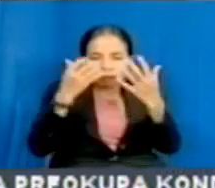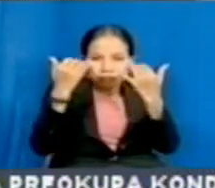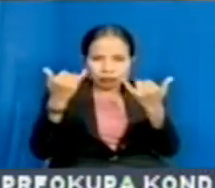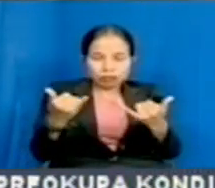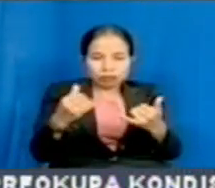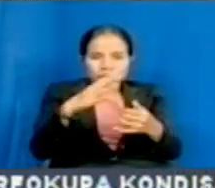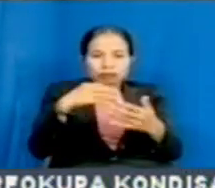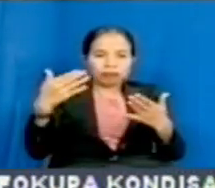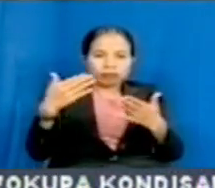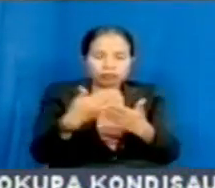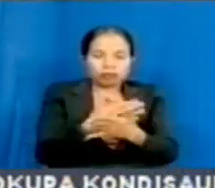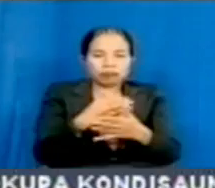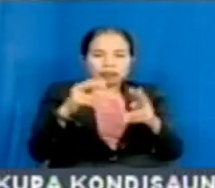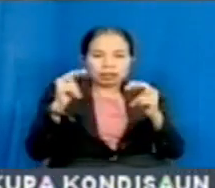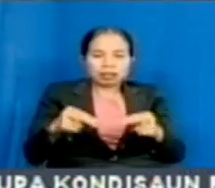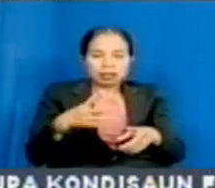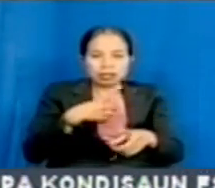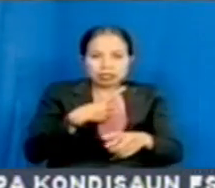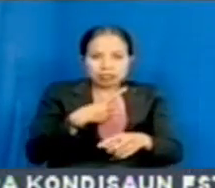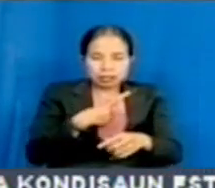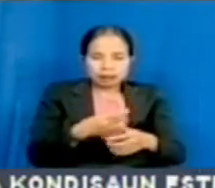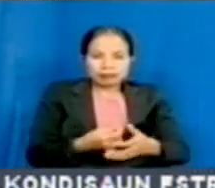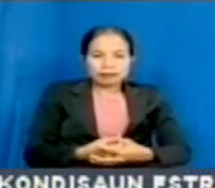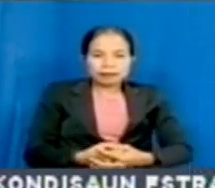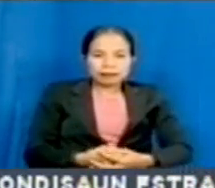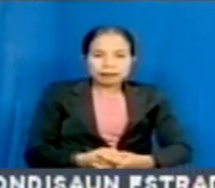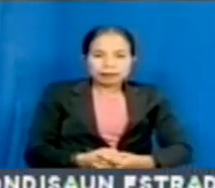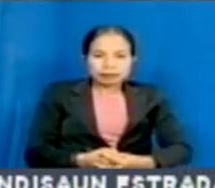no fong, tem que e dignifica.